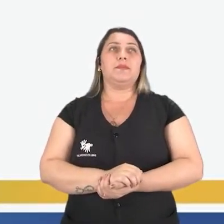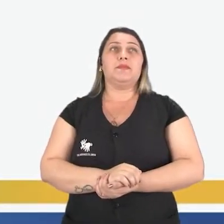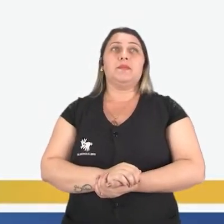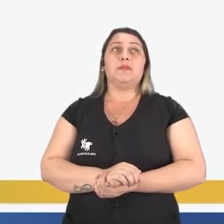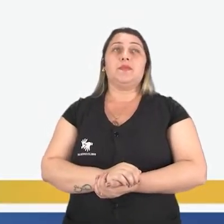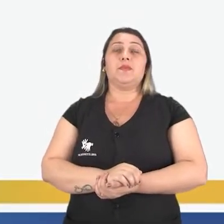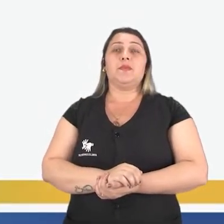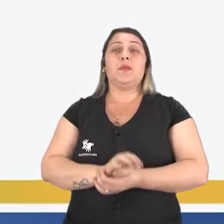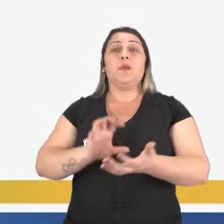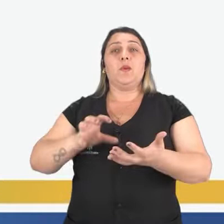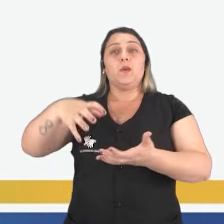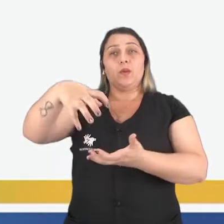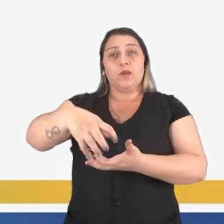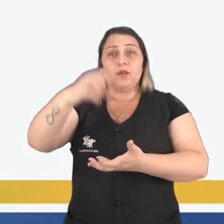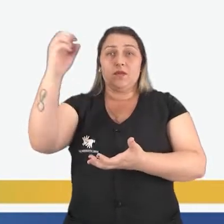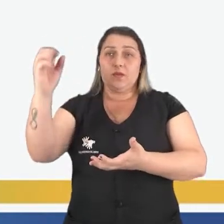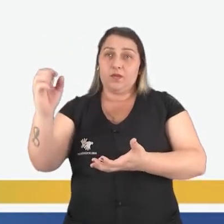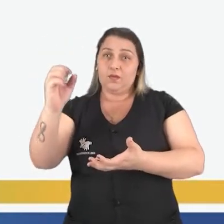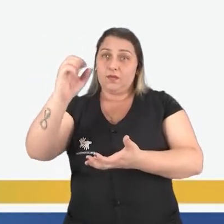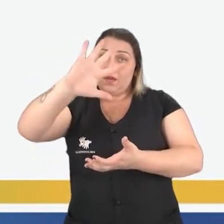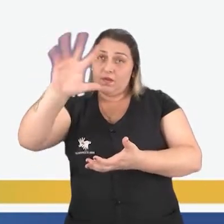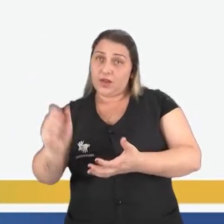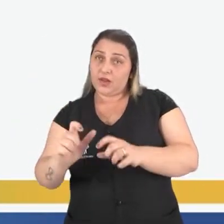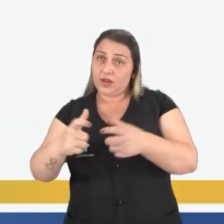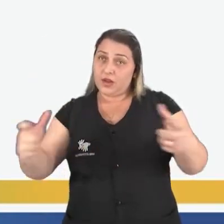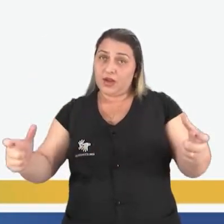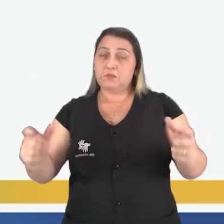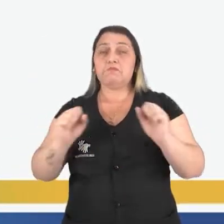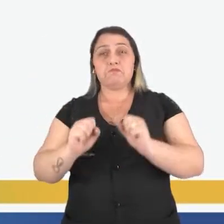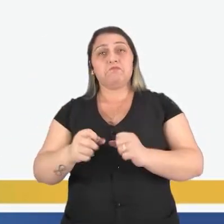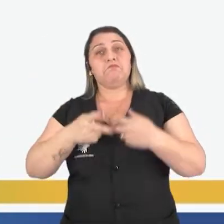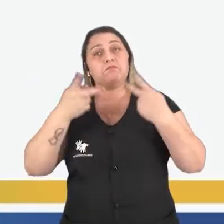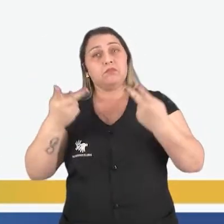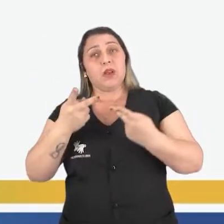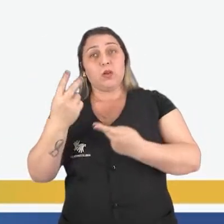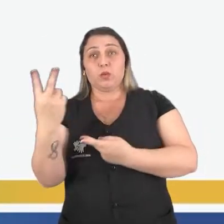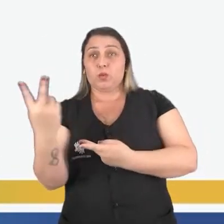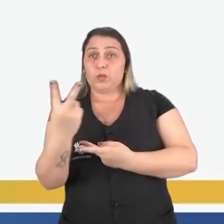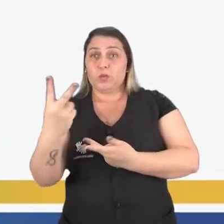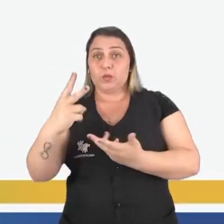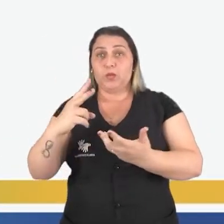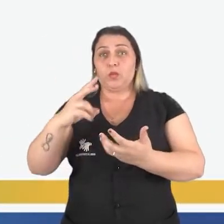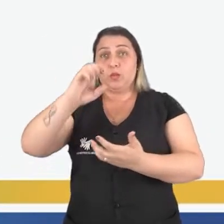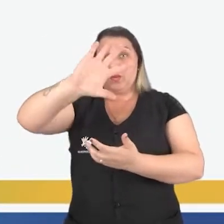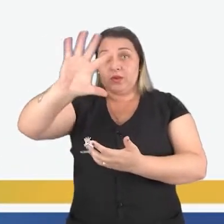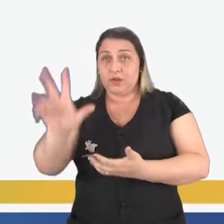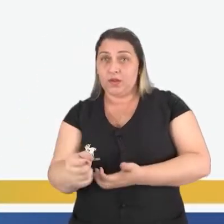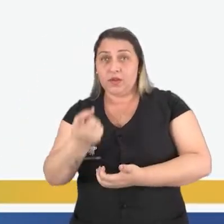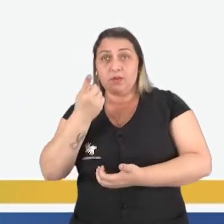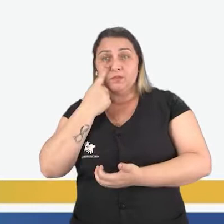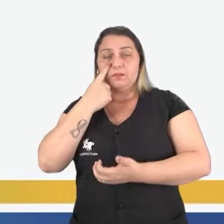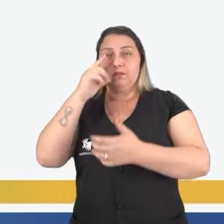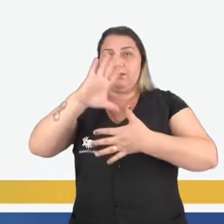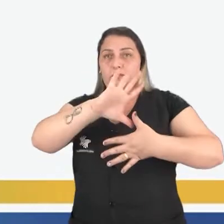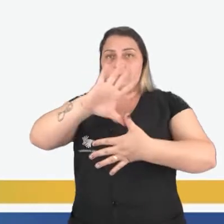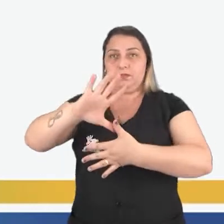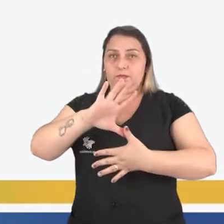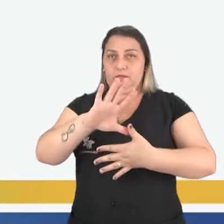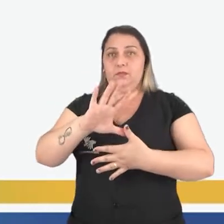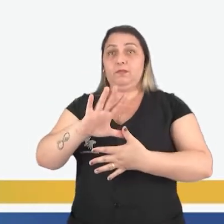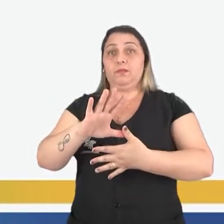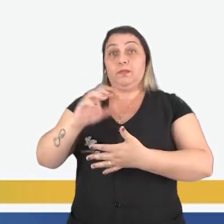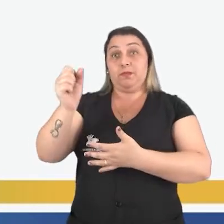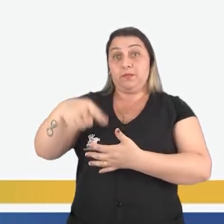O continente africano é tão grande que podemos dizer que existem 2 Áfricas. Então, observe aí no mapa, essa